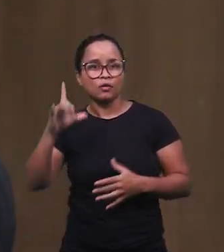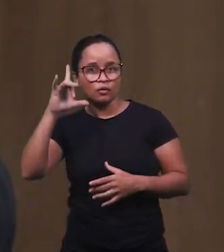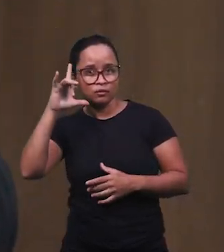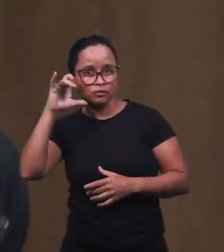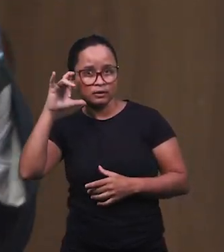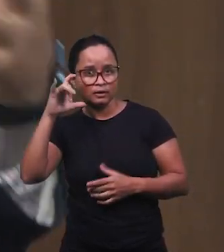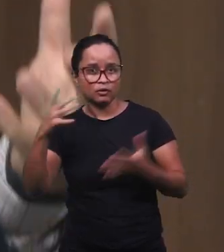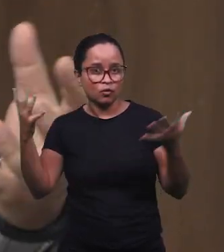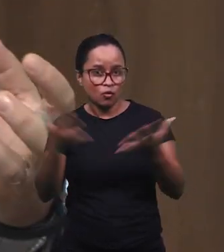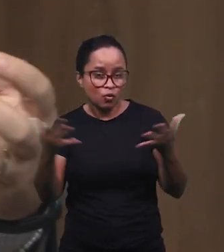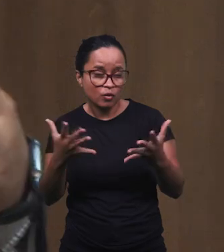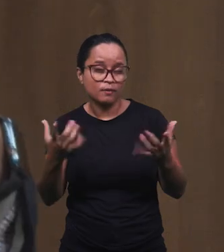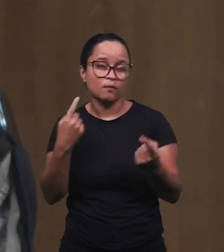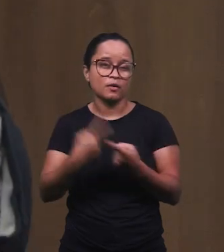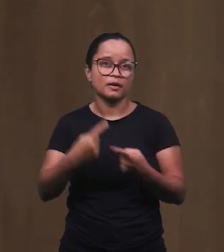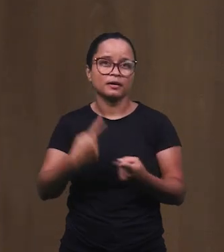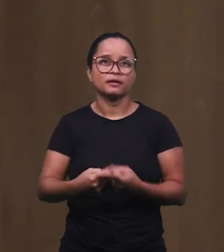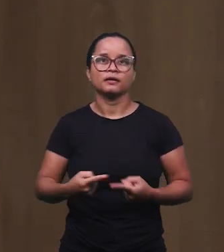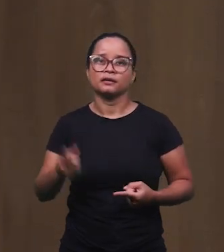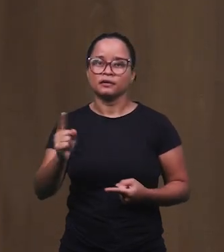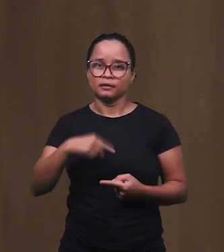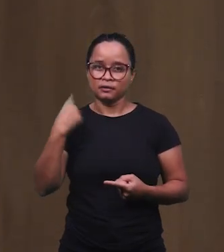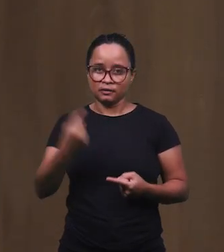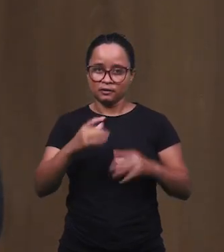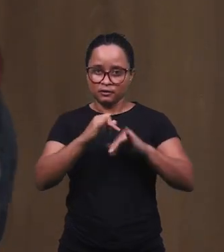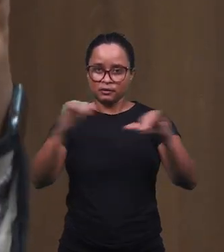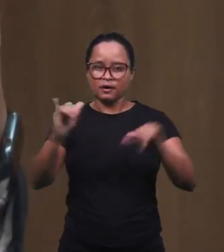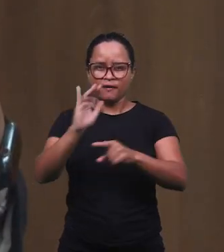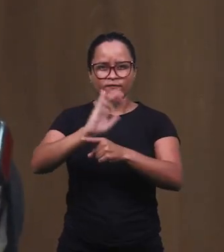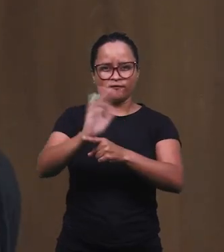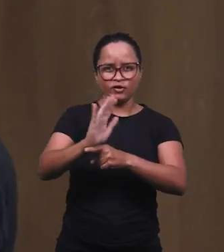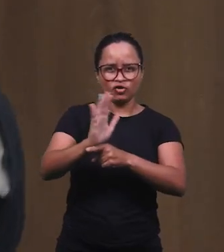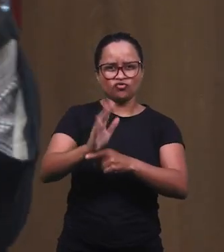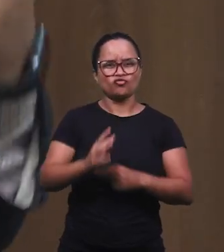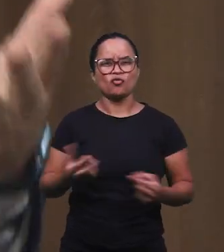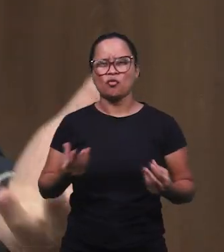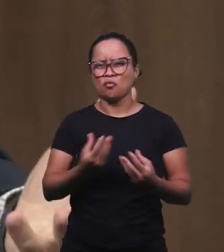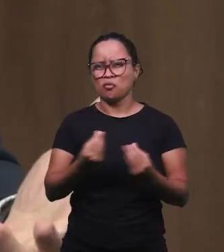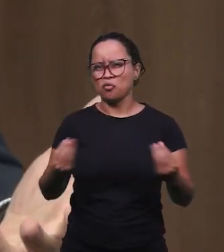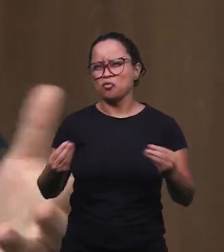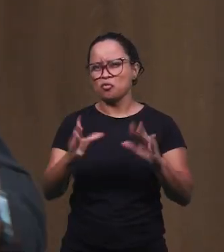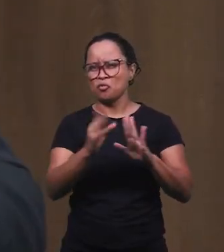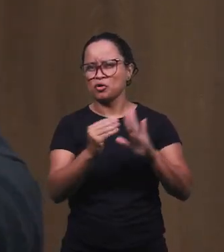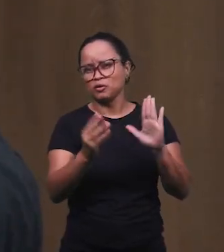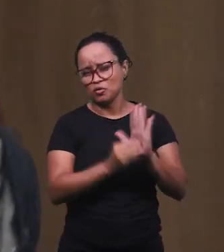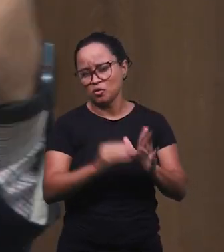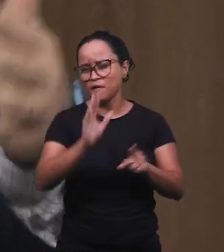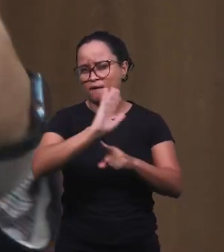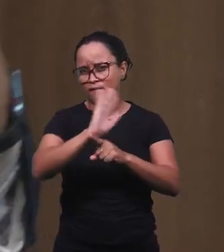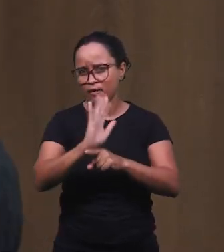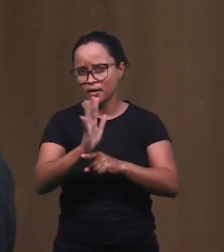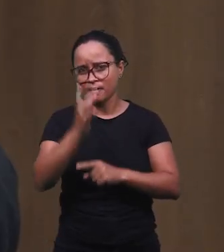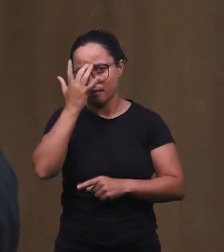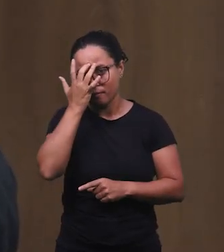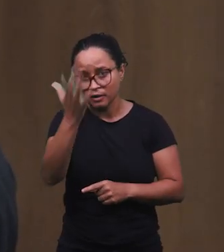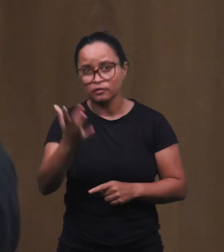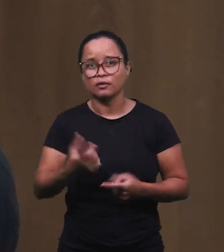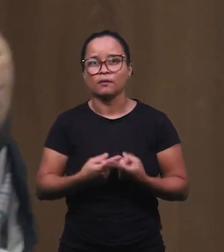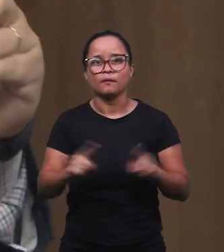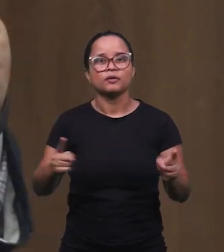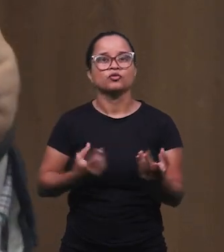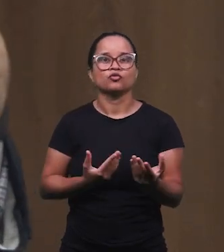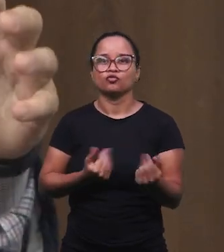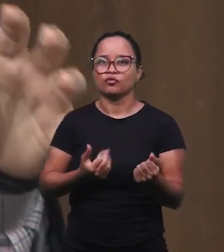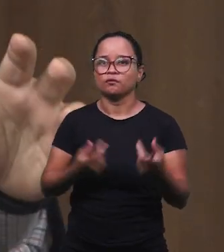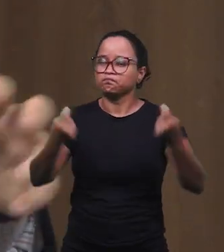hoje ele tem uma proeminência para a nossa mensagem, vídeo. A gente tem muito conteúdo vídeo, então ela é mais fácil. Mas